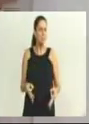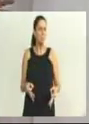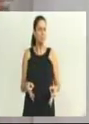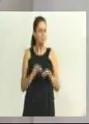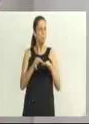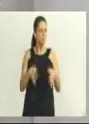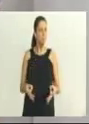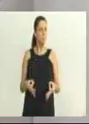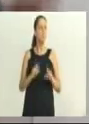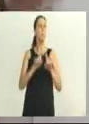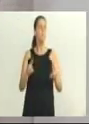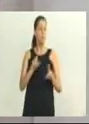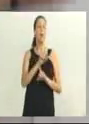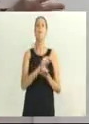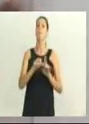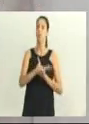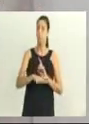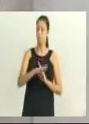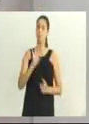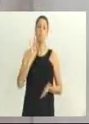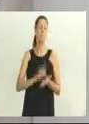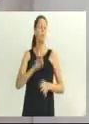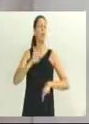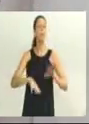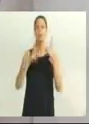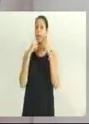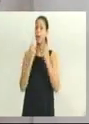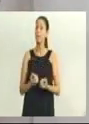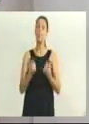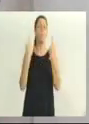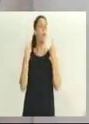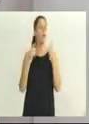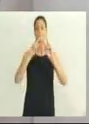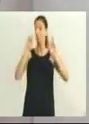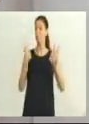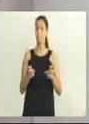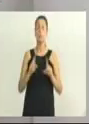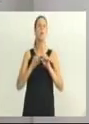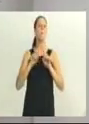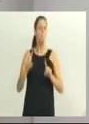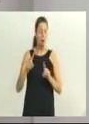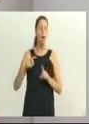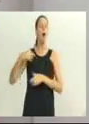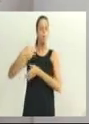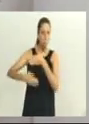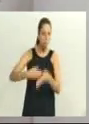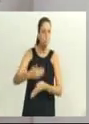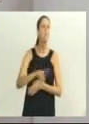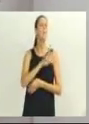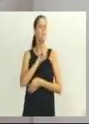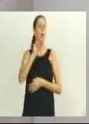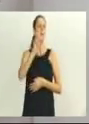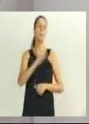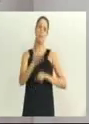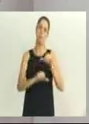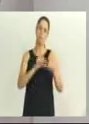uma sociedade que ainda hipócrita não dá bola para esse tipo de coisa, mas que ao longo do tempo, certamente, isso vai mudar. E